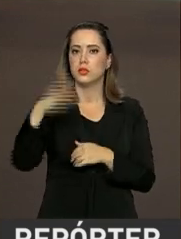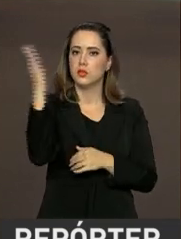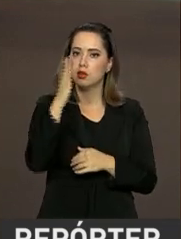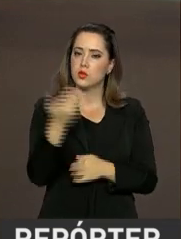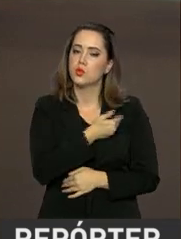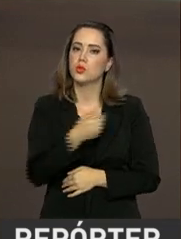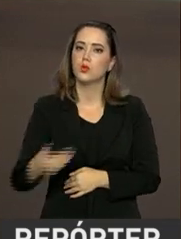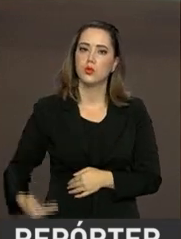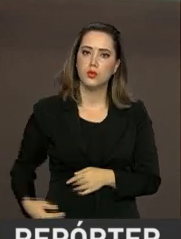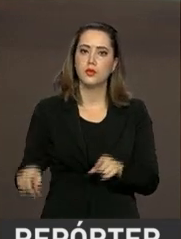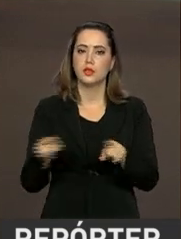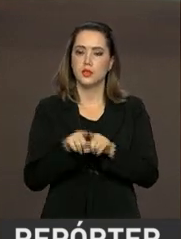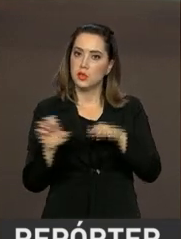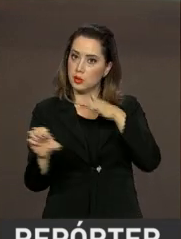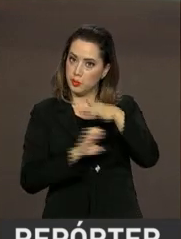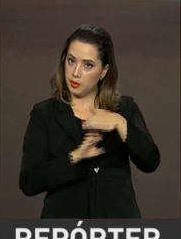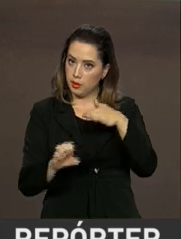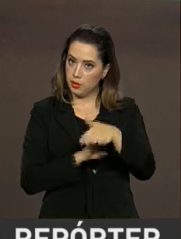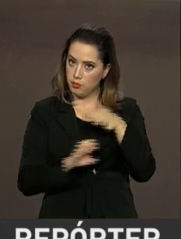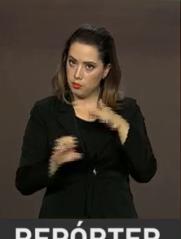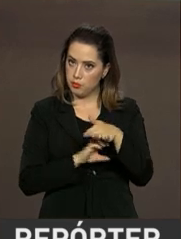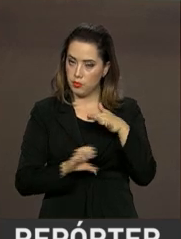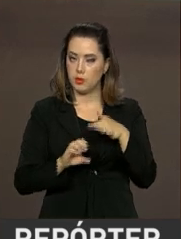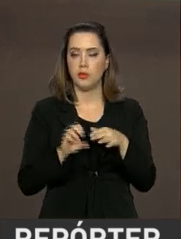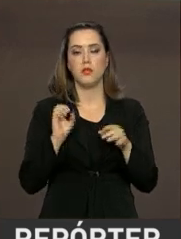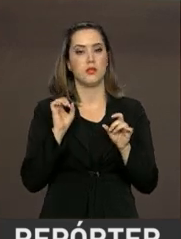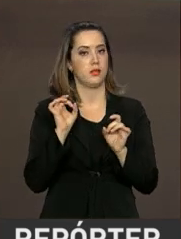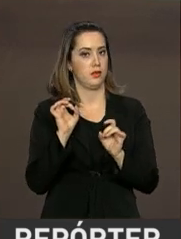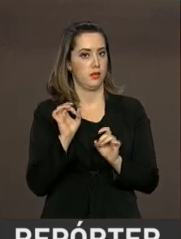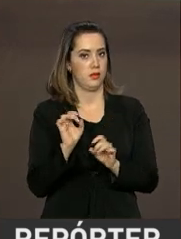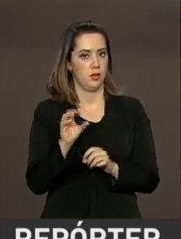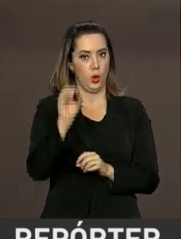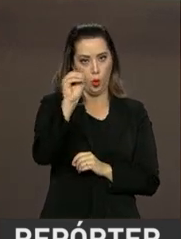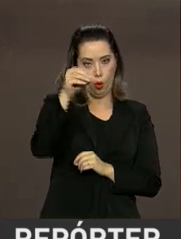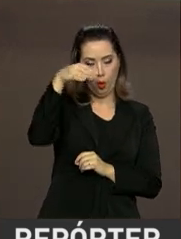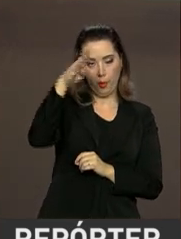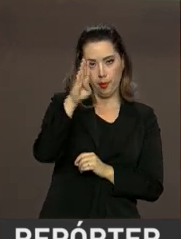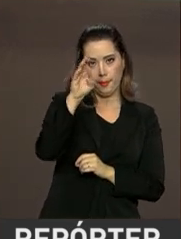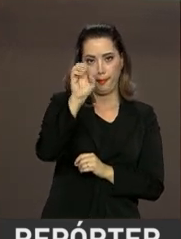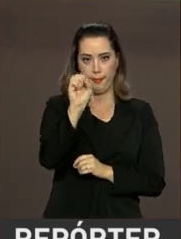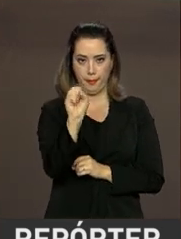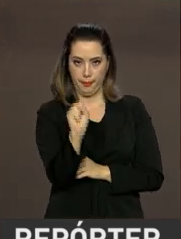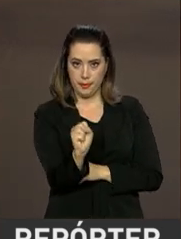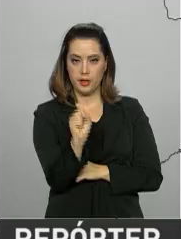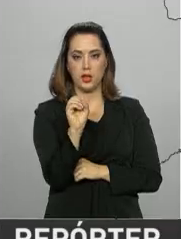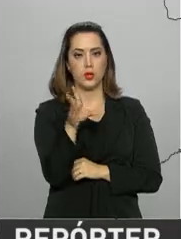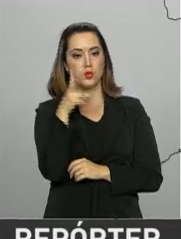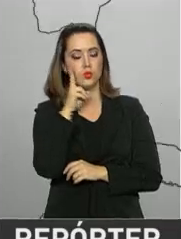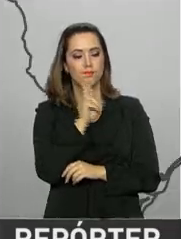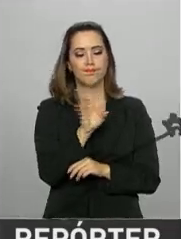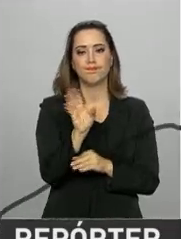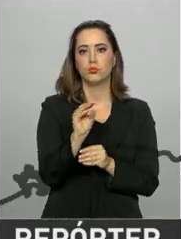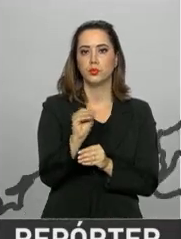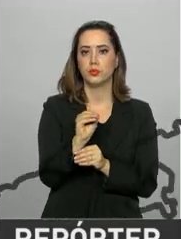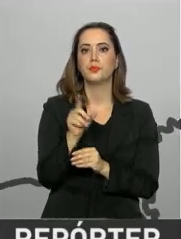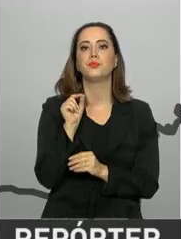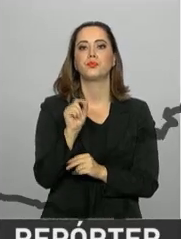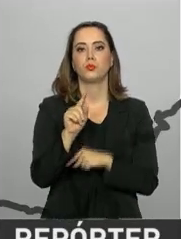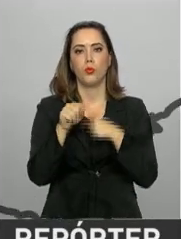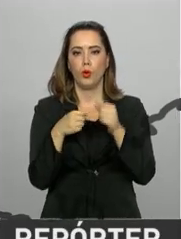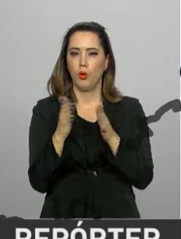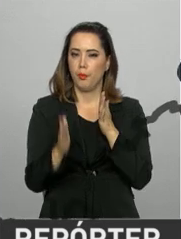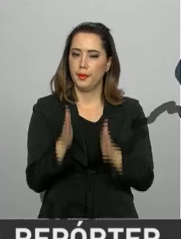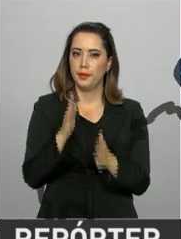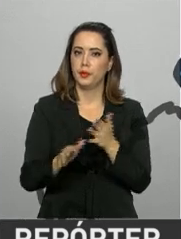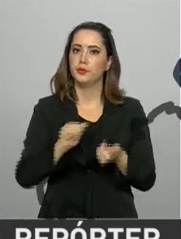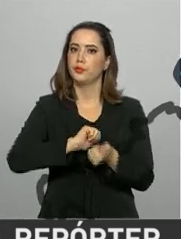pela empresa que foi contratada pelo Comitê Olímpico, que é a OBS, para fazer as imagens. Durante os Jogos, o sobrevoo